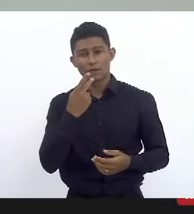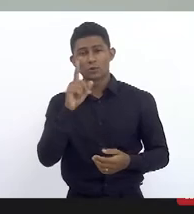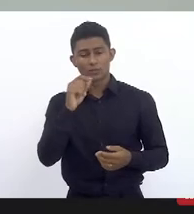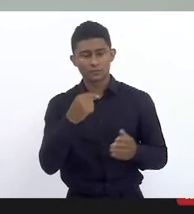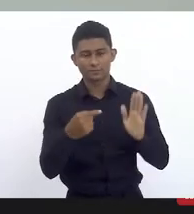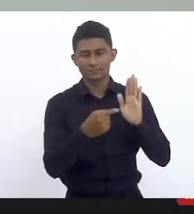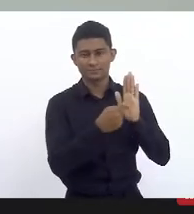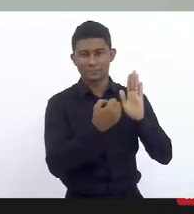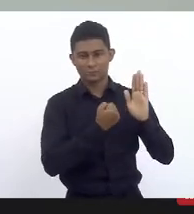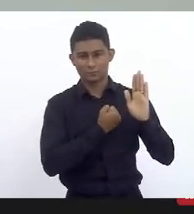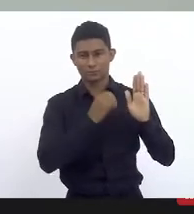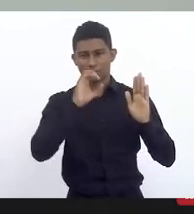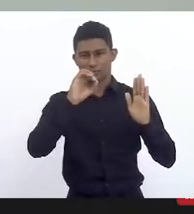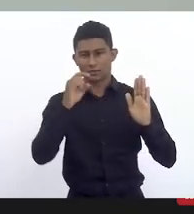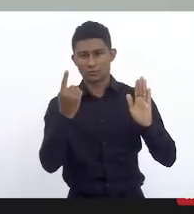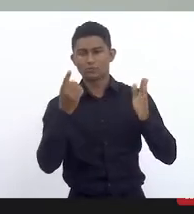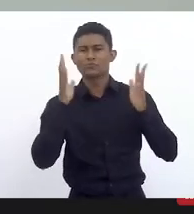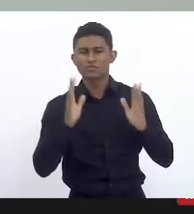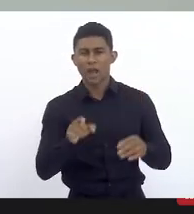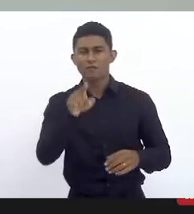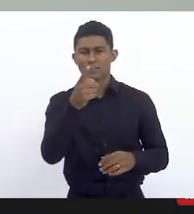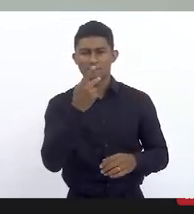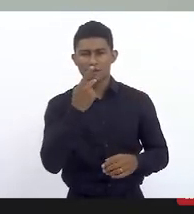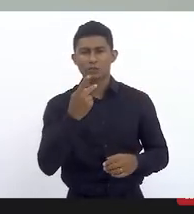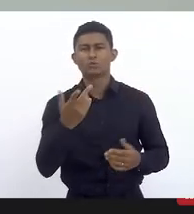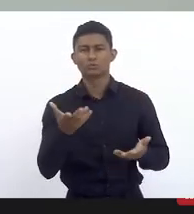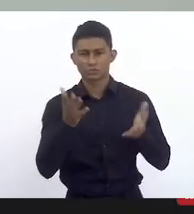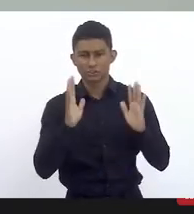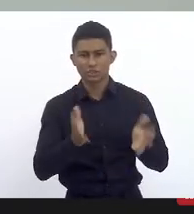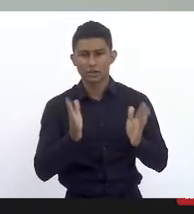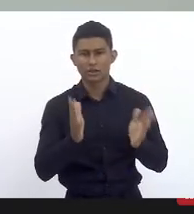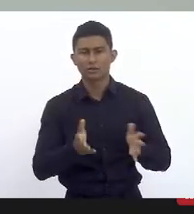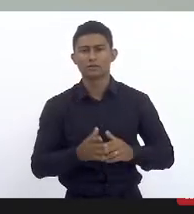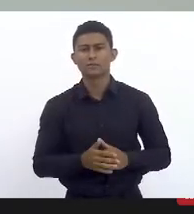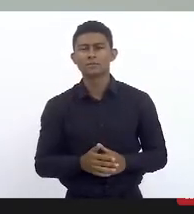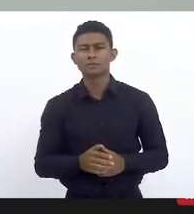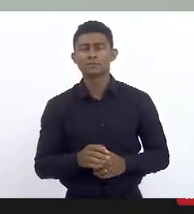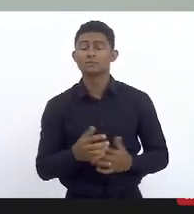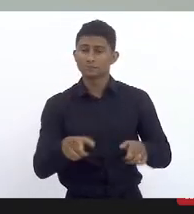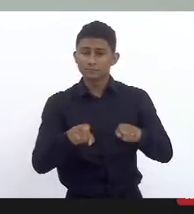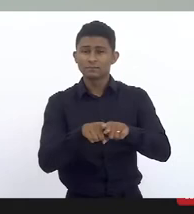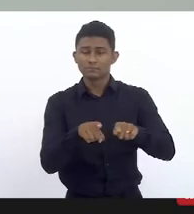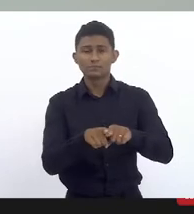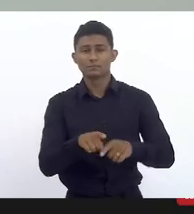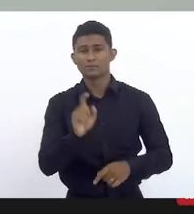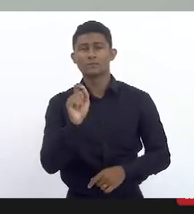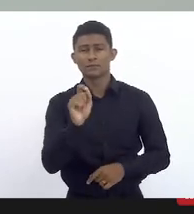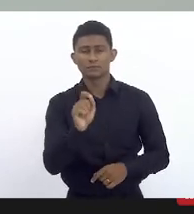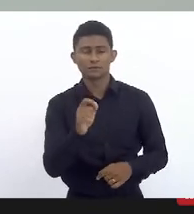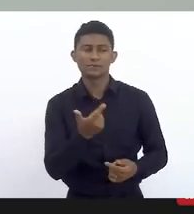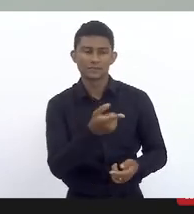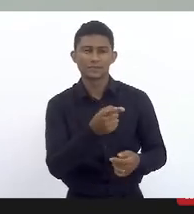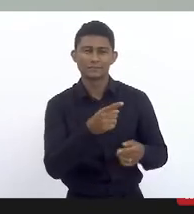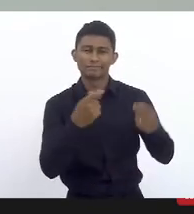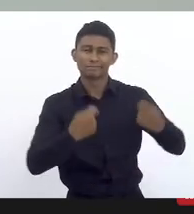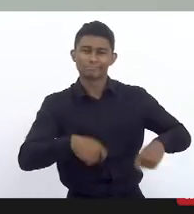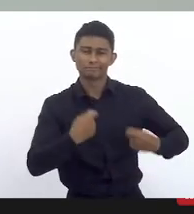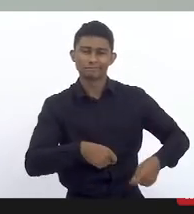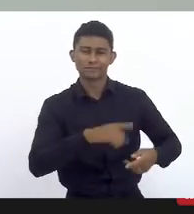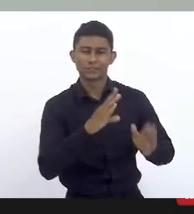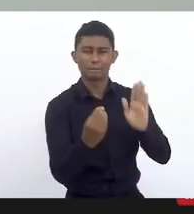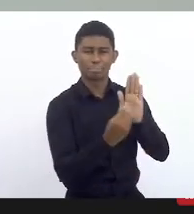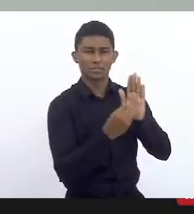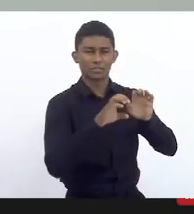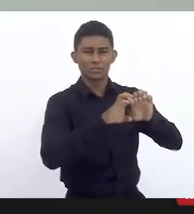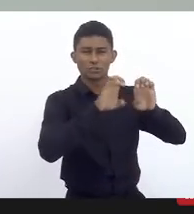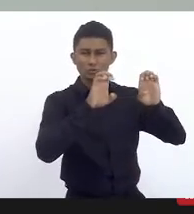que já foi citado por Vossa Excelência, e a menção aqui, que é a infraestrutura de serviço, para que ela